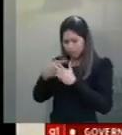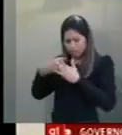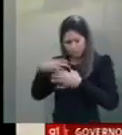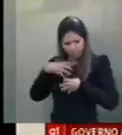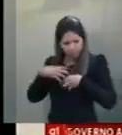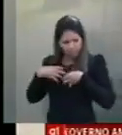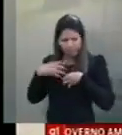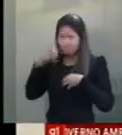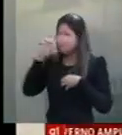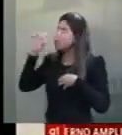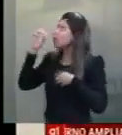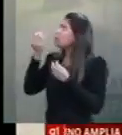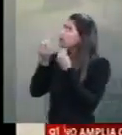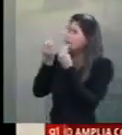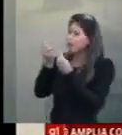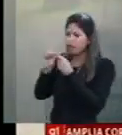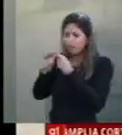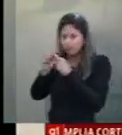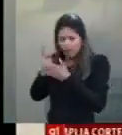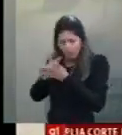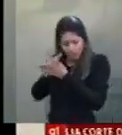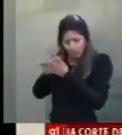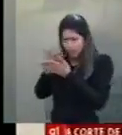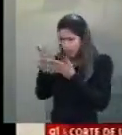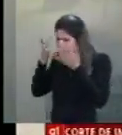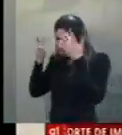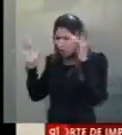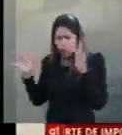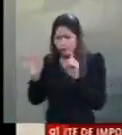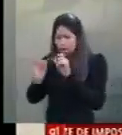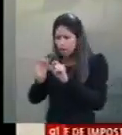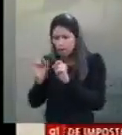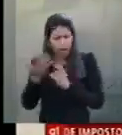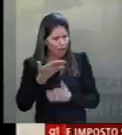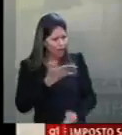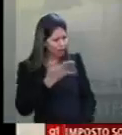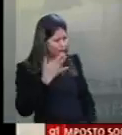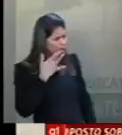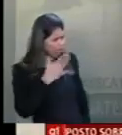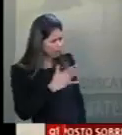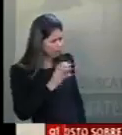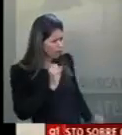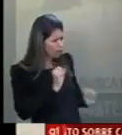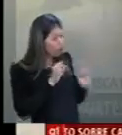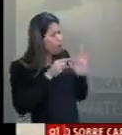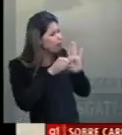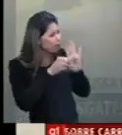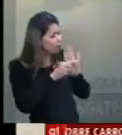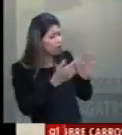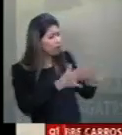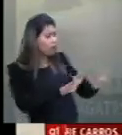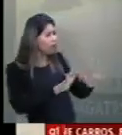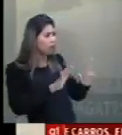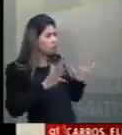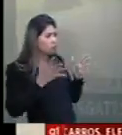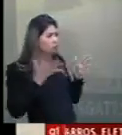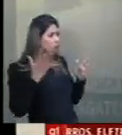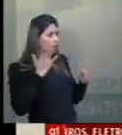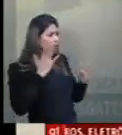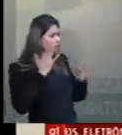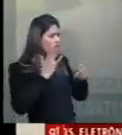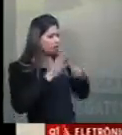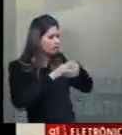Eu pensando, porque eu não conseguia entender. E eu perguntei a ela, eu fiz, por que você não pode pegar a minha mão? O que